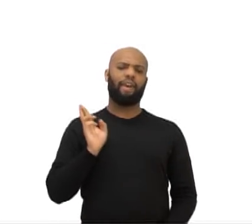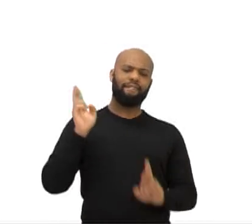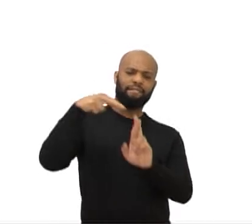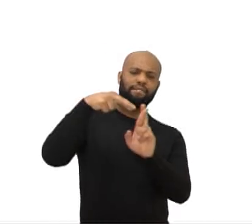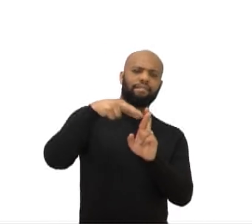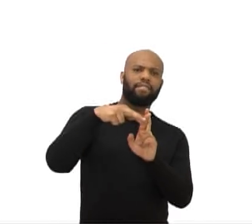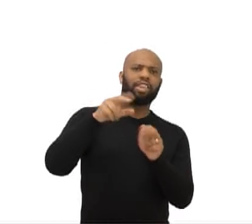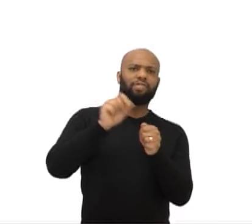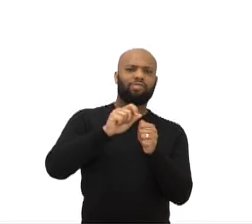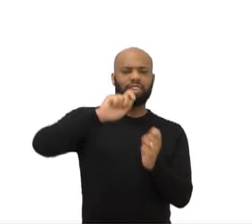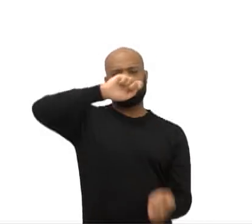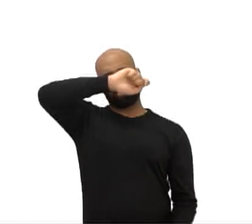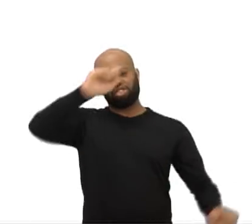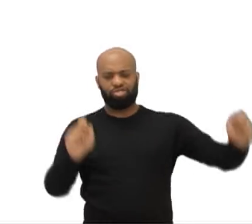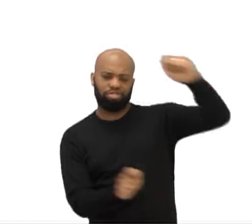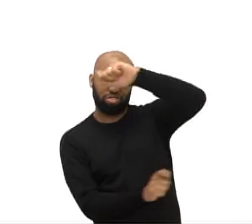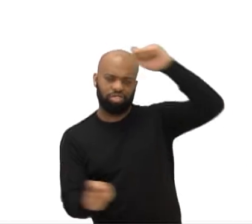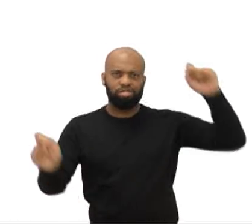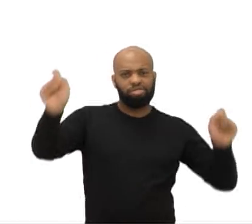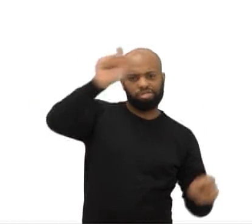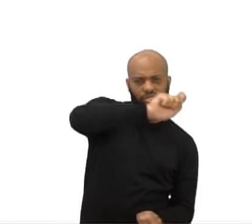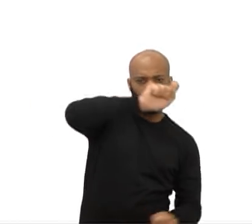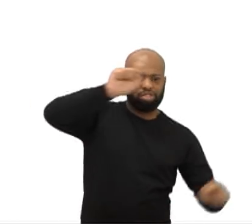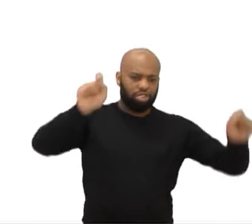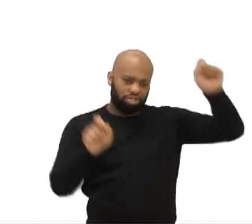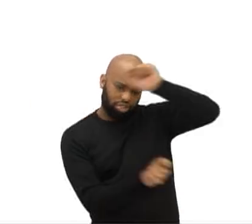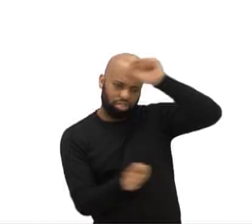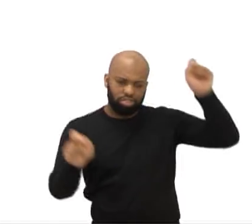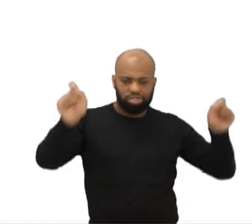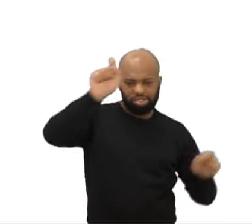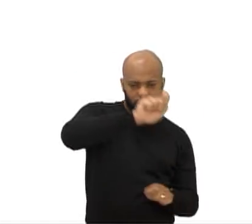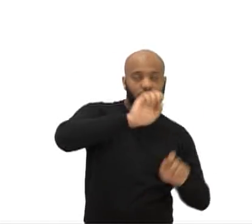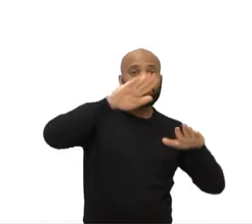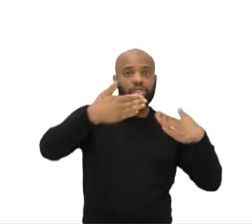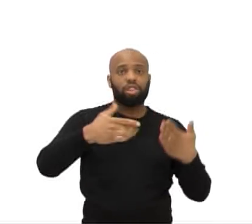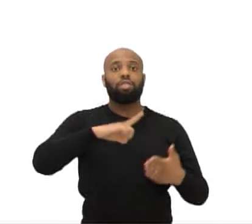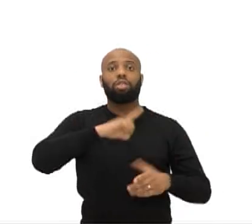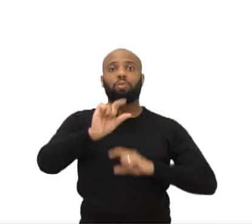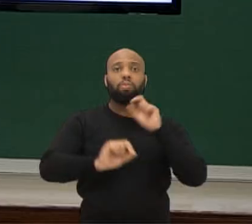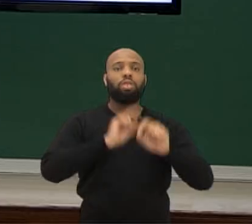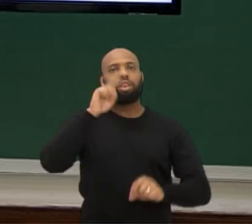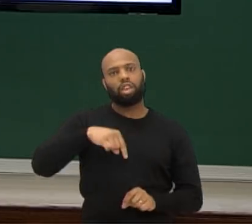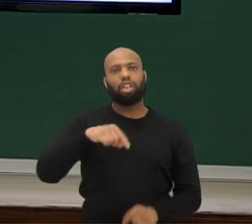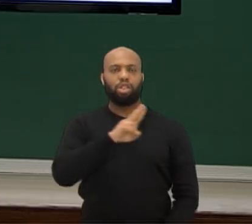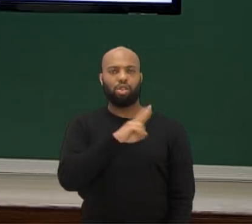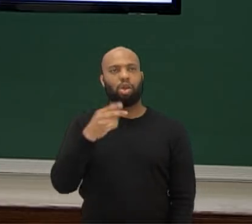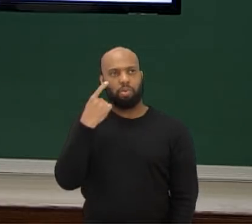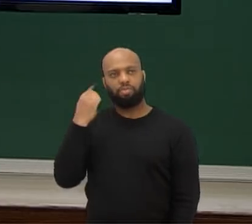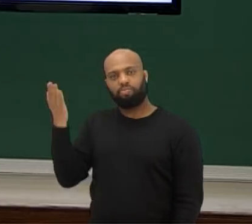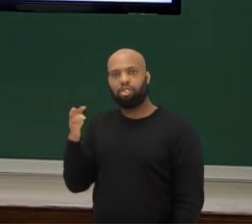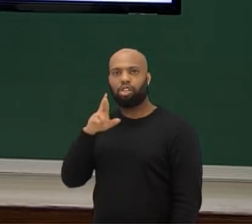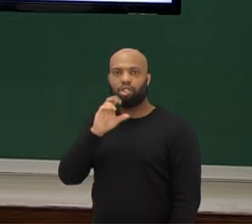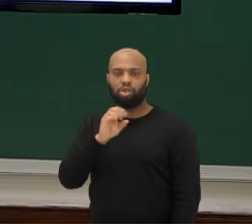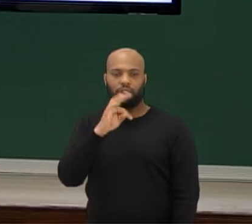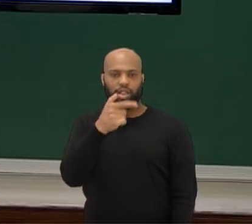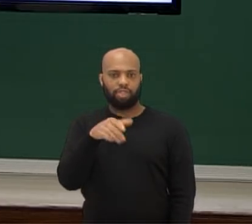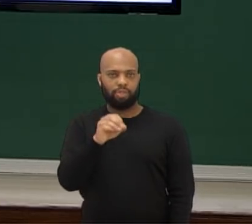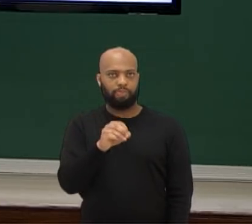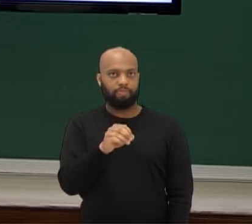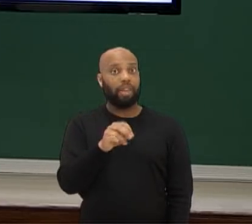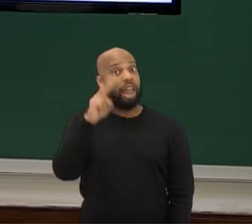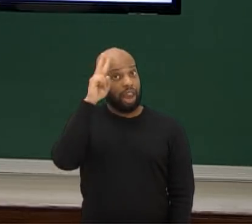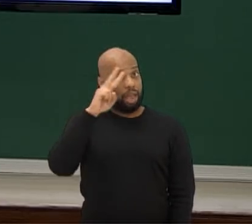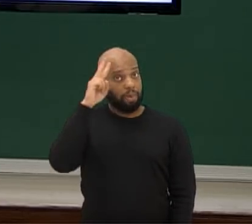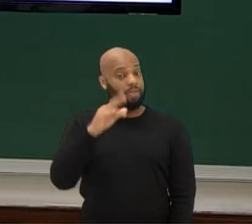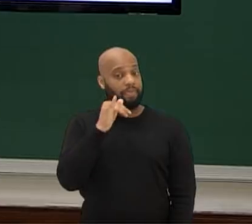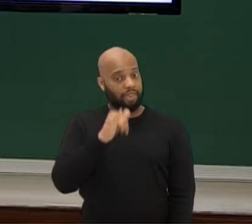foi girada, né, ela foi rotacionada, logo nós temos a rotação. Então um lembrete